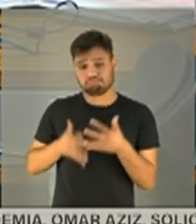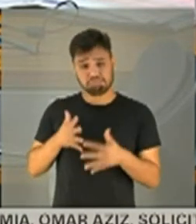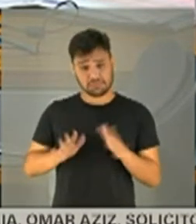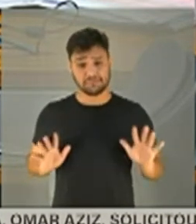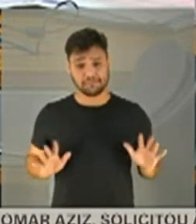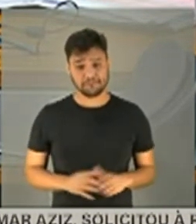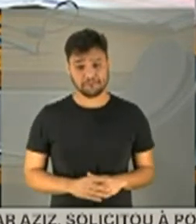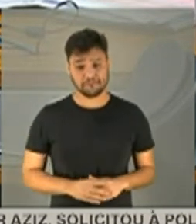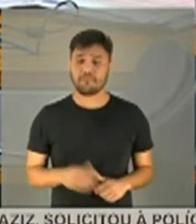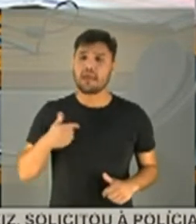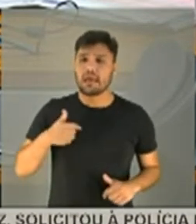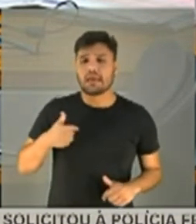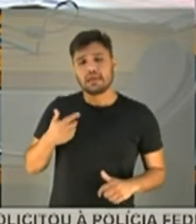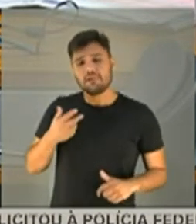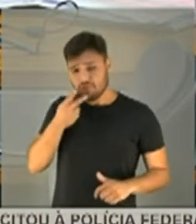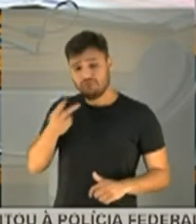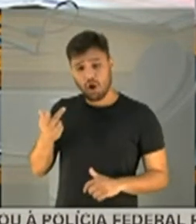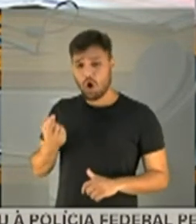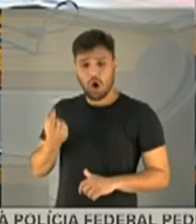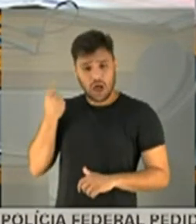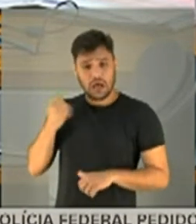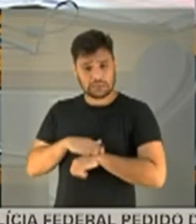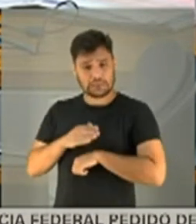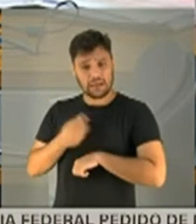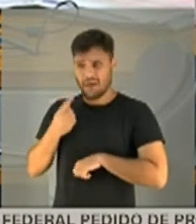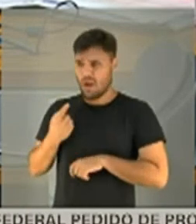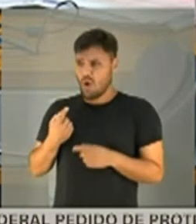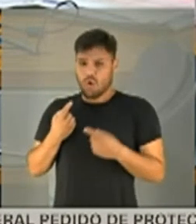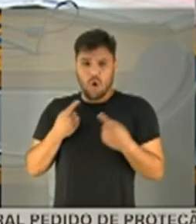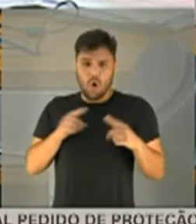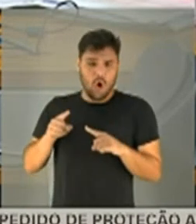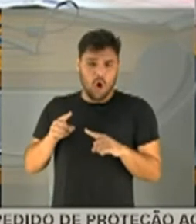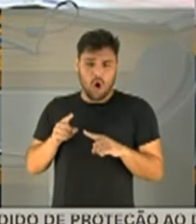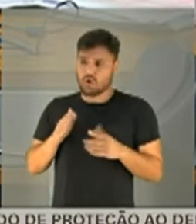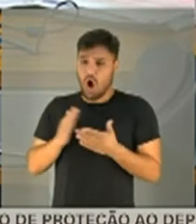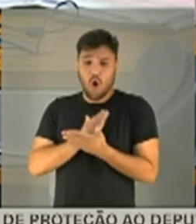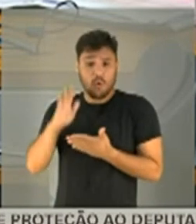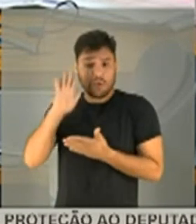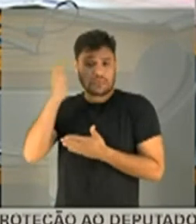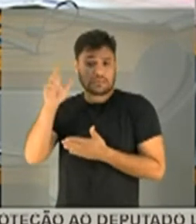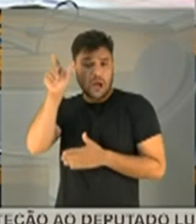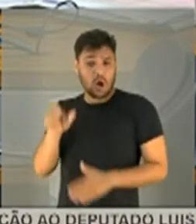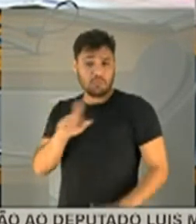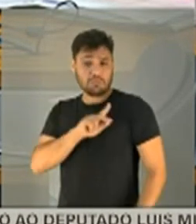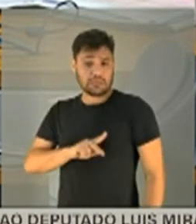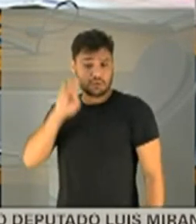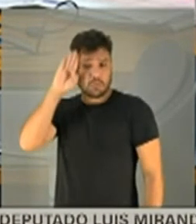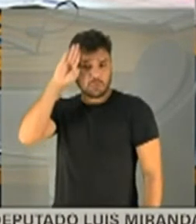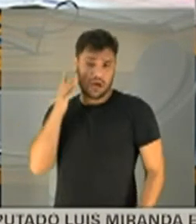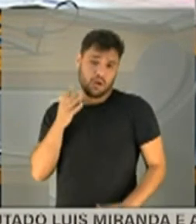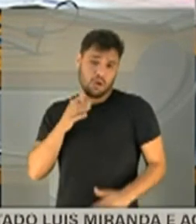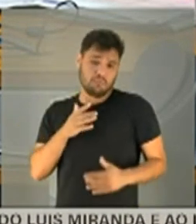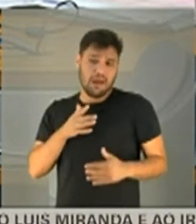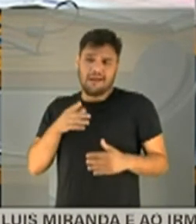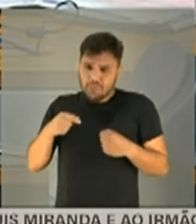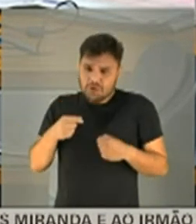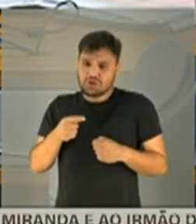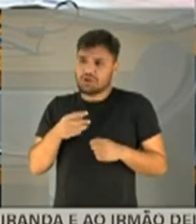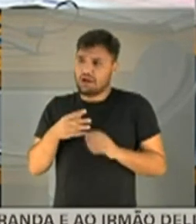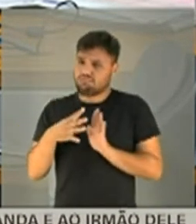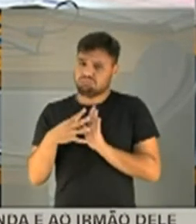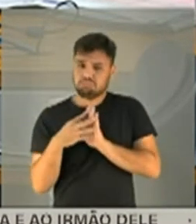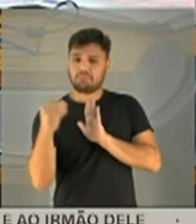E eu, inclusive o senhor citou há pouco tempo, eu discordo de algumas políticas do presidente da República, né, que poderia dar um exemplo